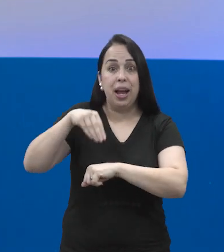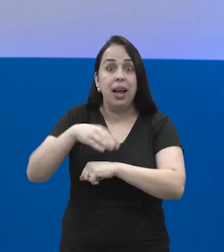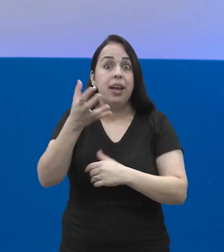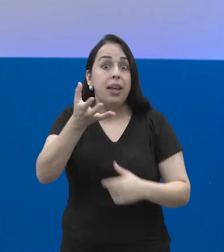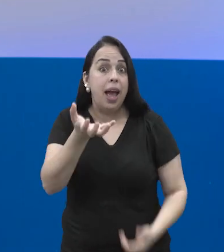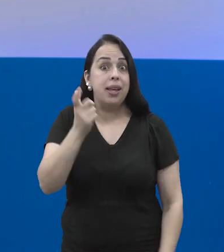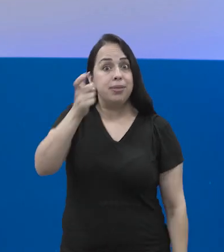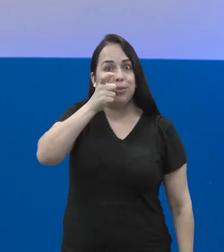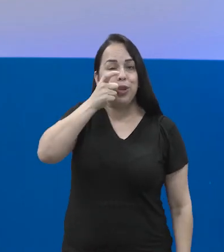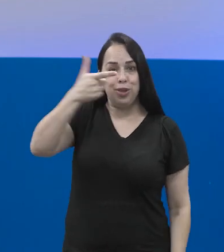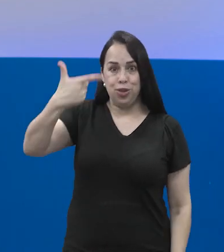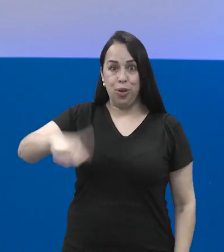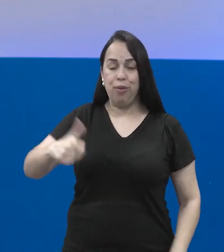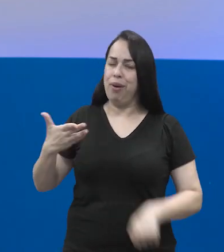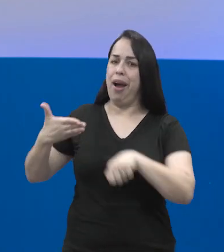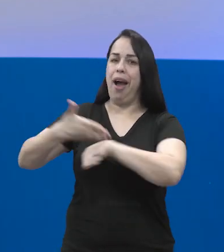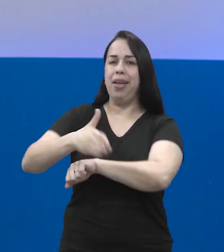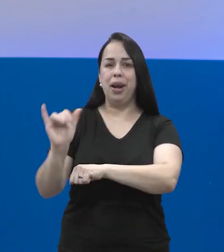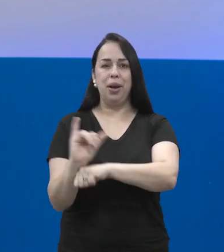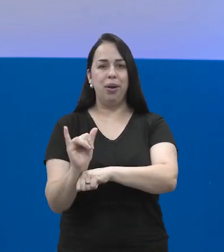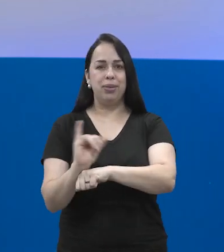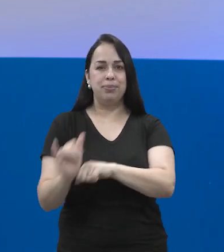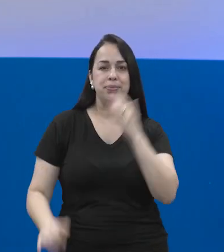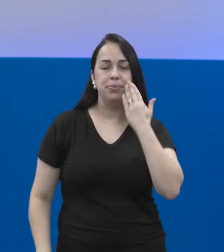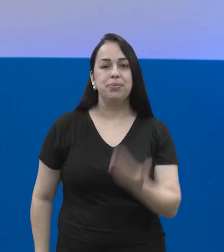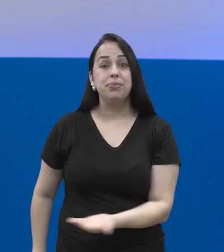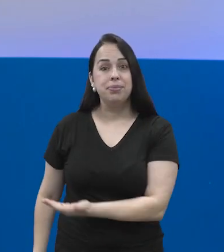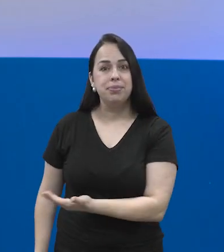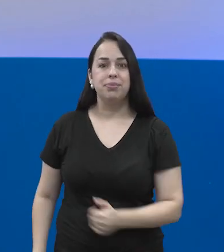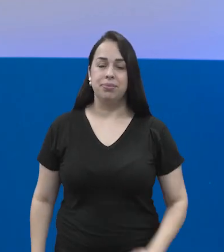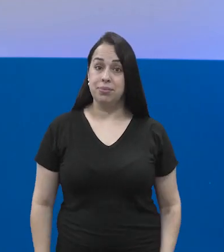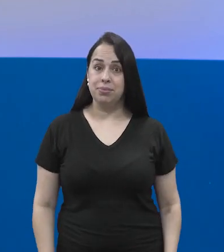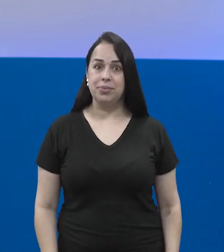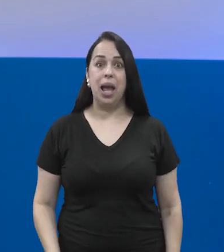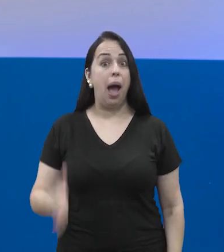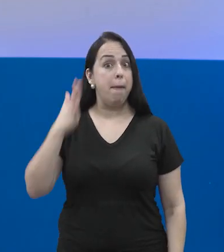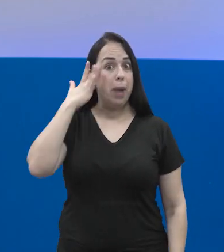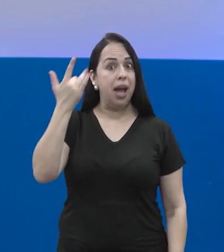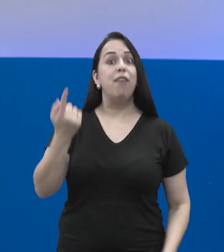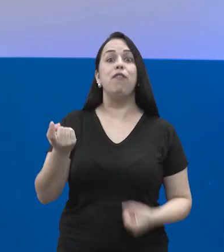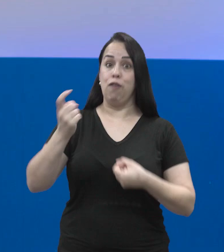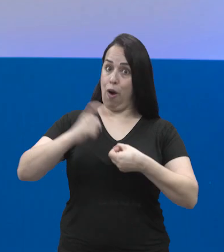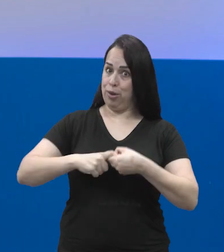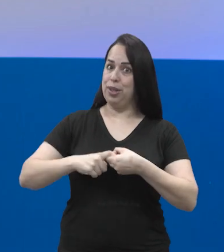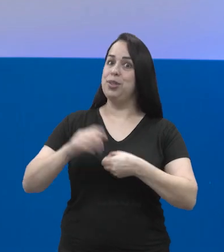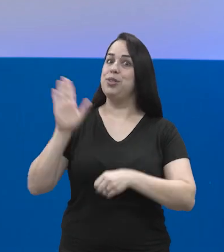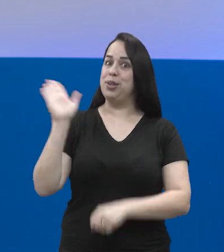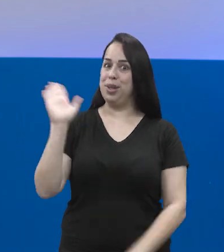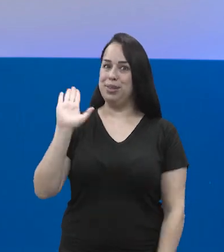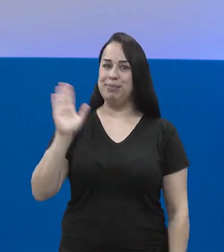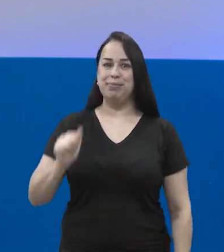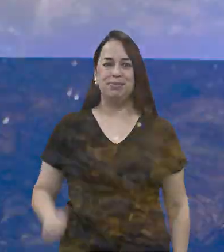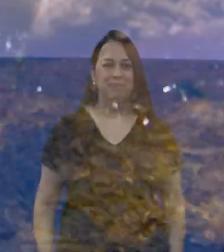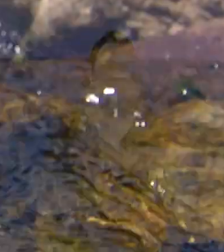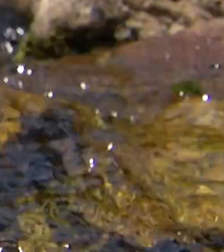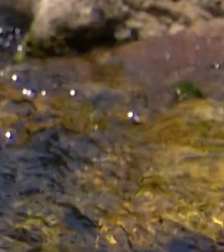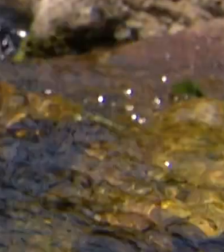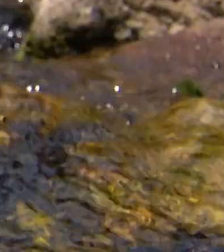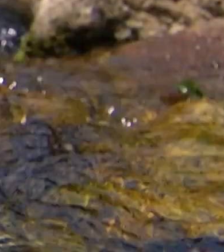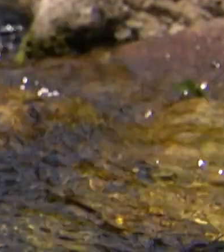as reportagens, é só acessar o nosso canal do YouTube TV Câmara SJC. Amanhã estaremos de volta. Até lá!